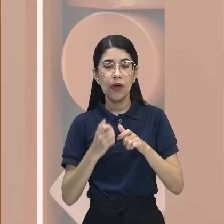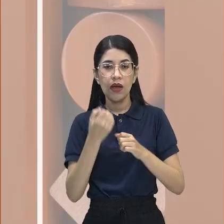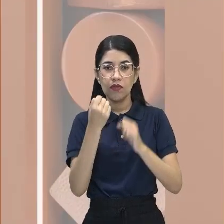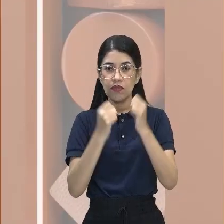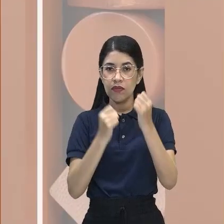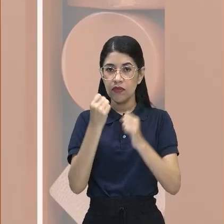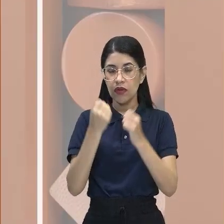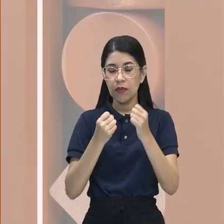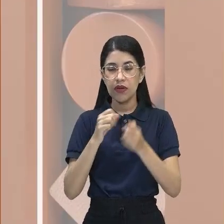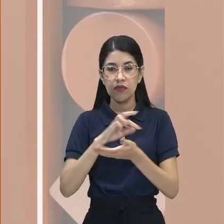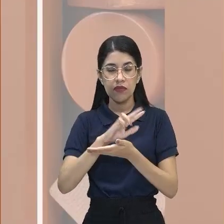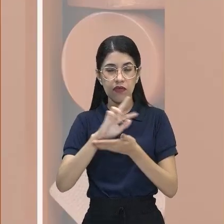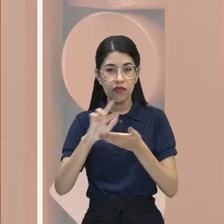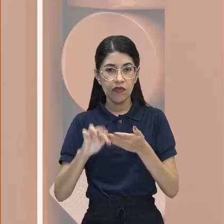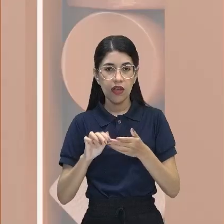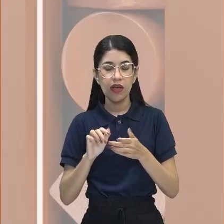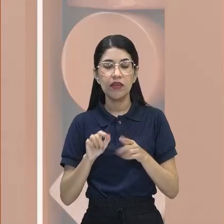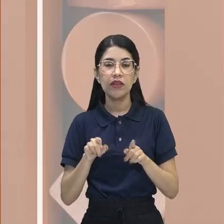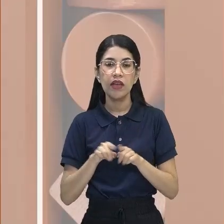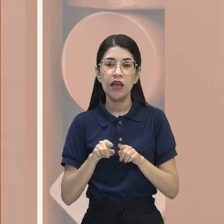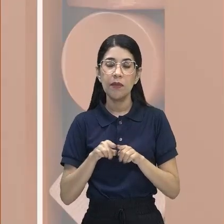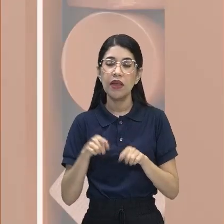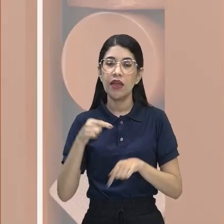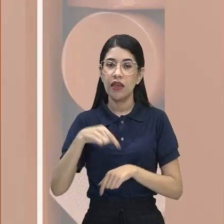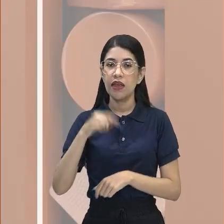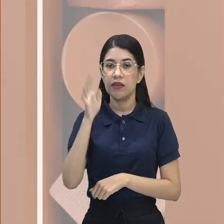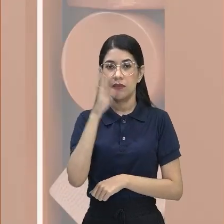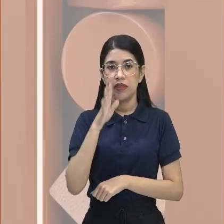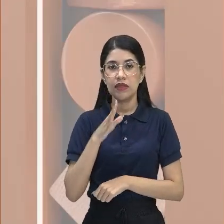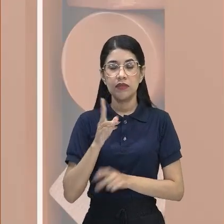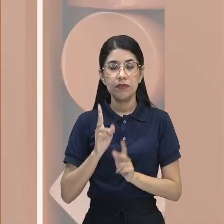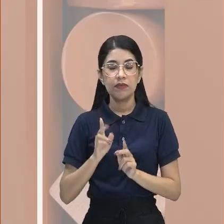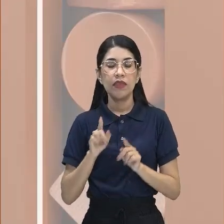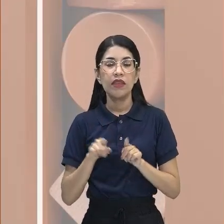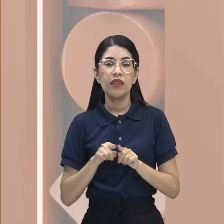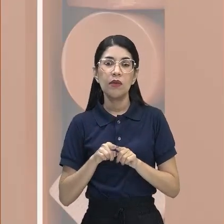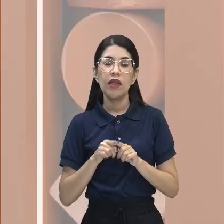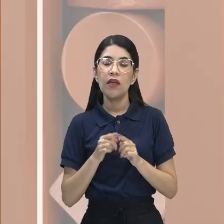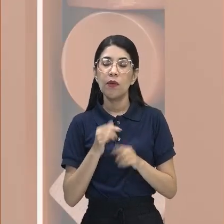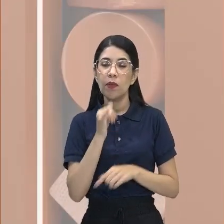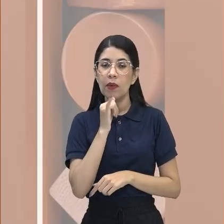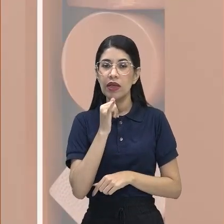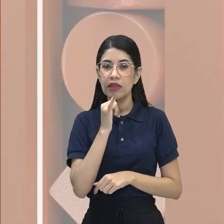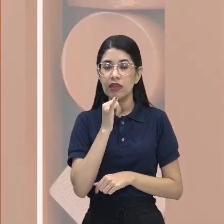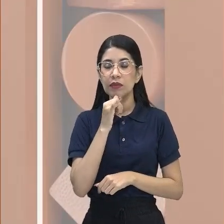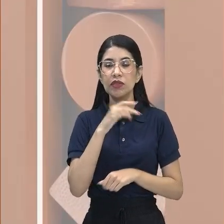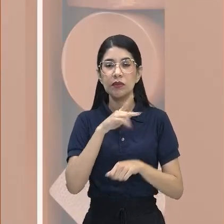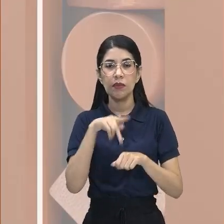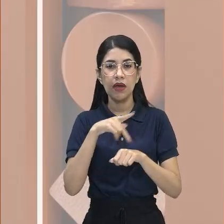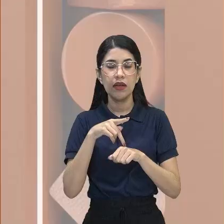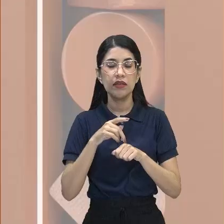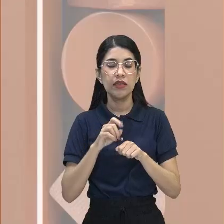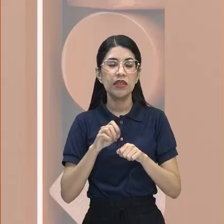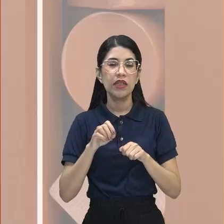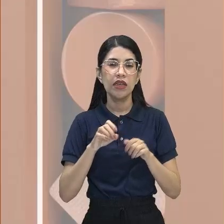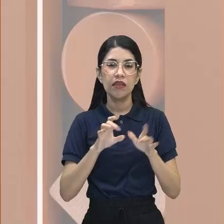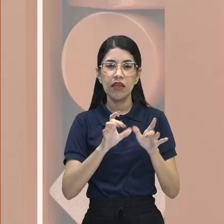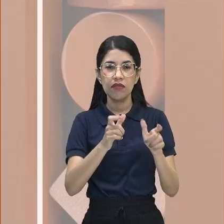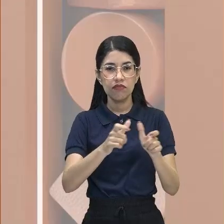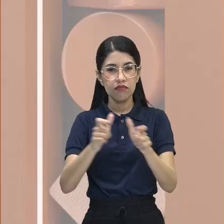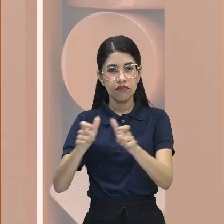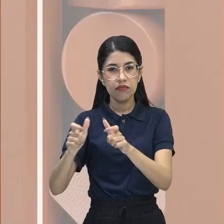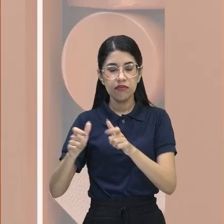mundo, inclusive aqui no Brasil. Então, a Volkswagen é um exemplo de empresa transnacional. Empresa com sede em um